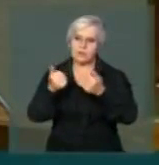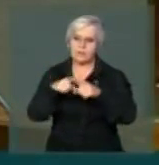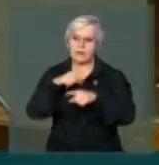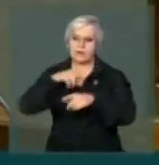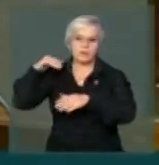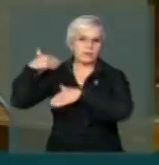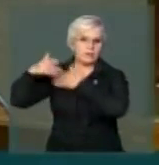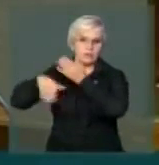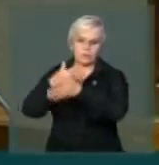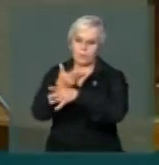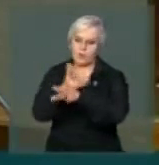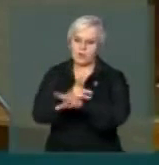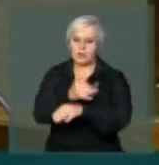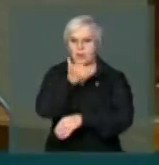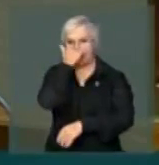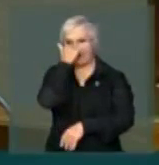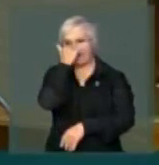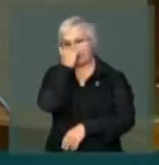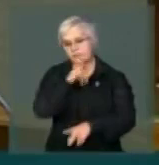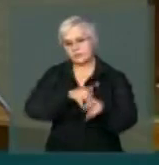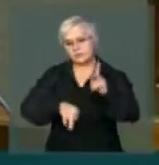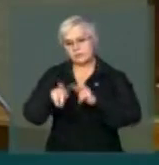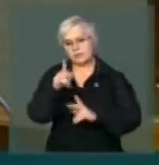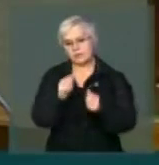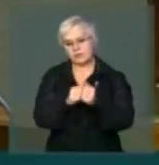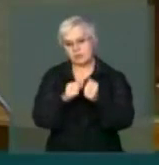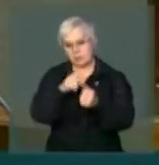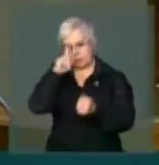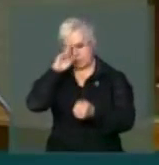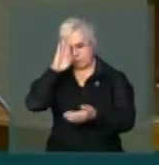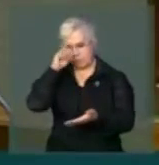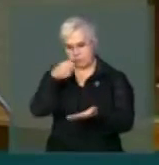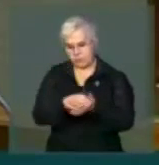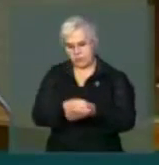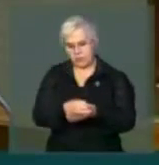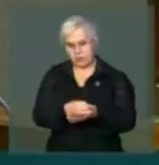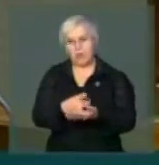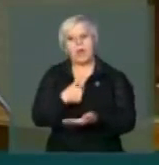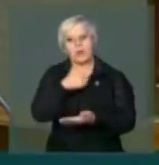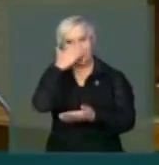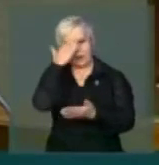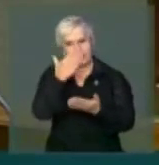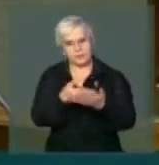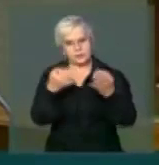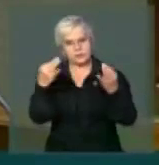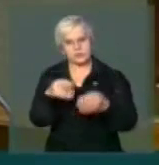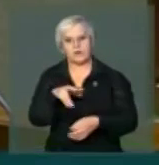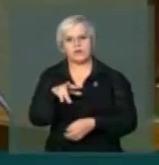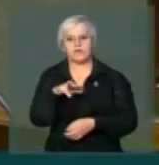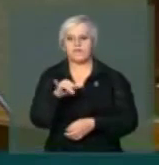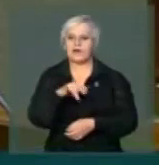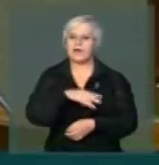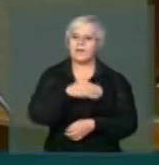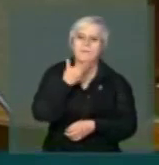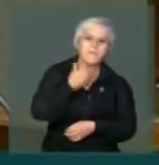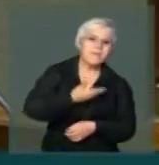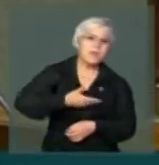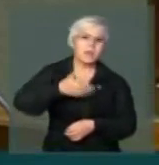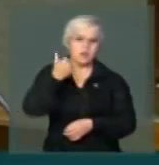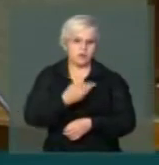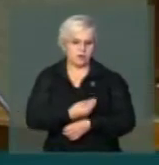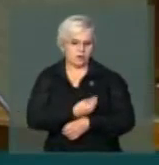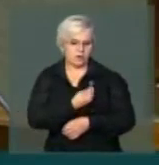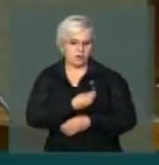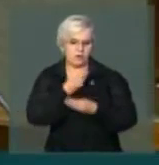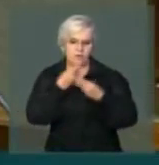da seca e da boa vontade do coronelismo. Não tenho dúvida que haverá melhoras na